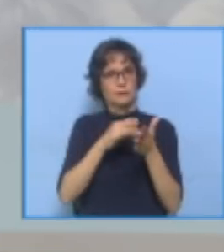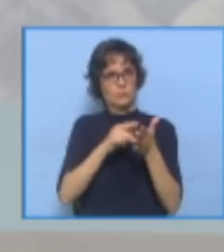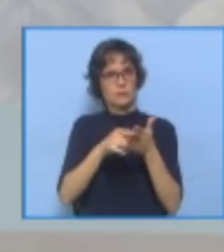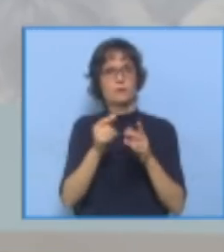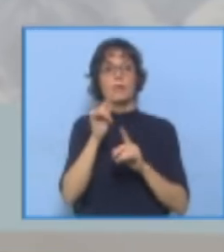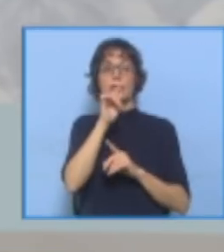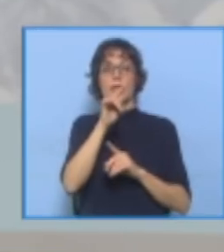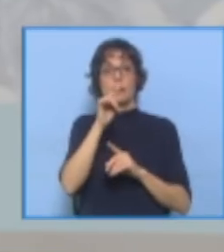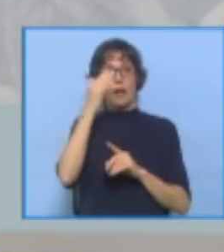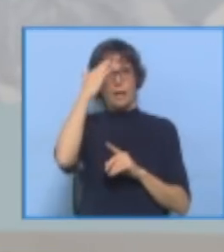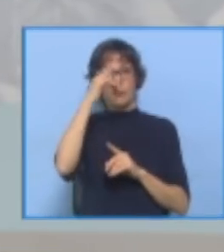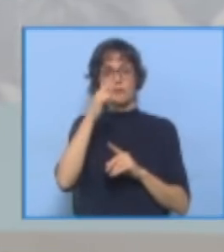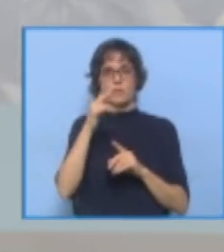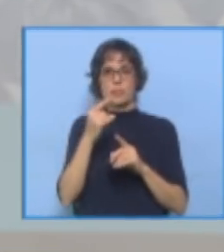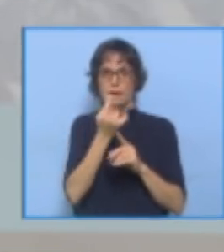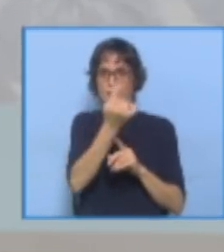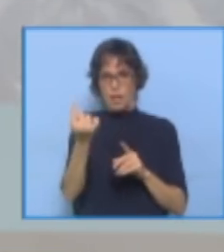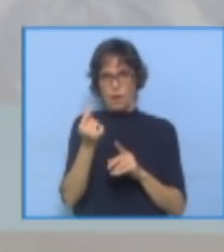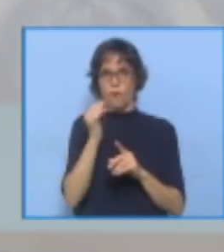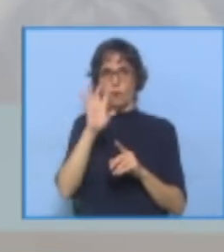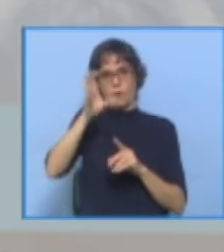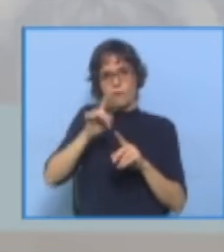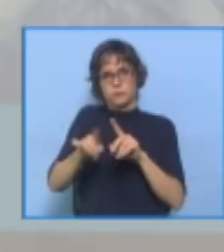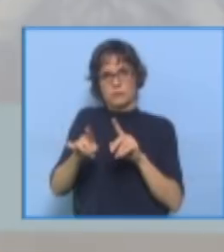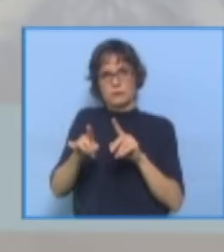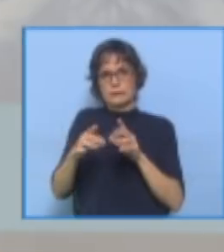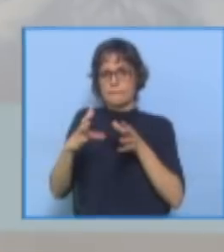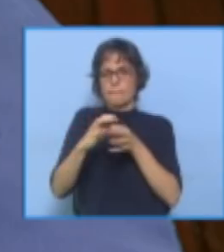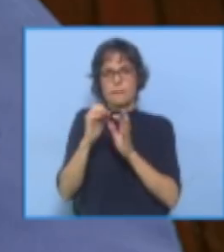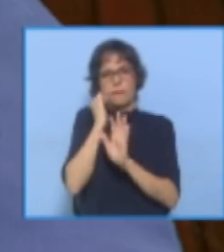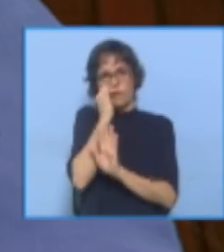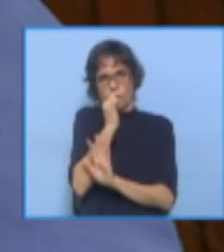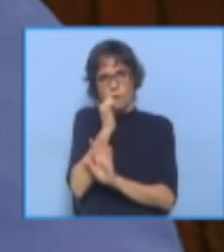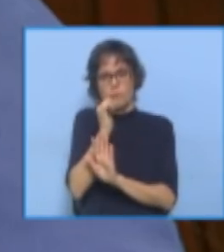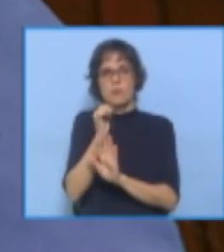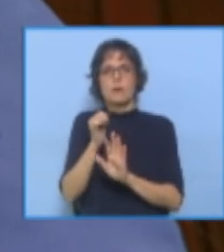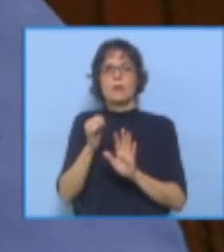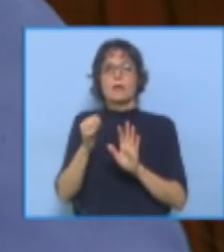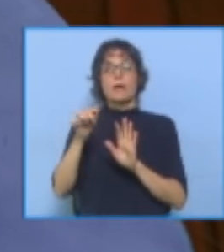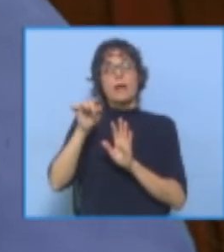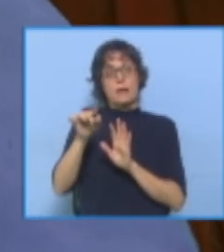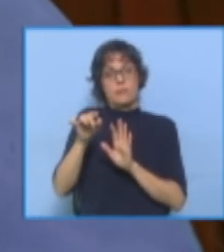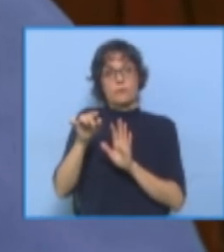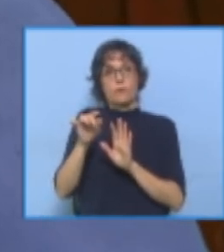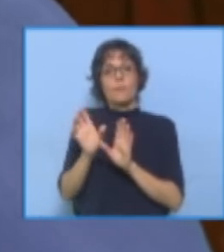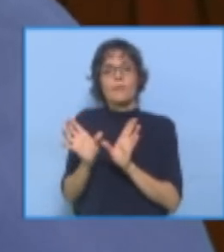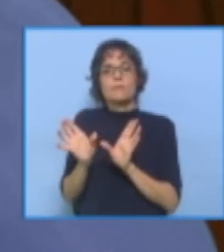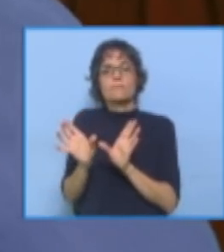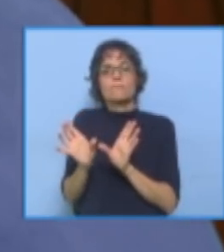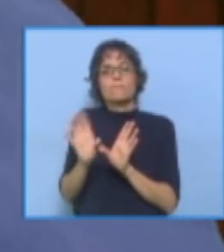nós se coloca diante do problema da dor está estreitamente ligada à forma como se coloca diante do problema da existência toda.